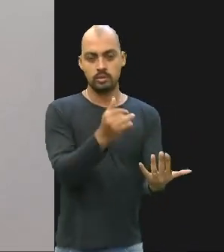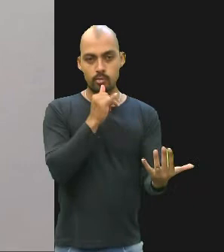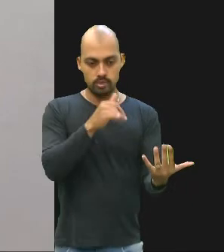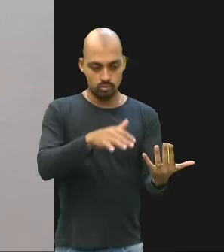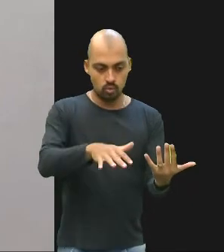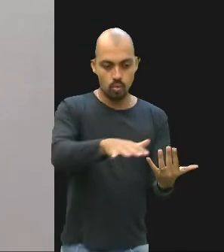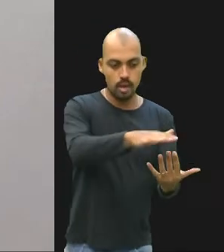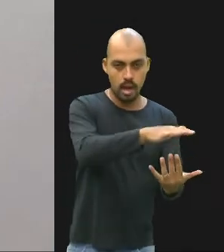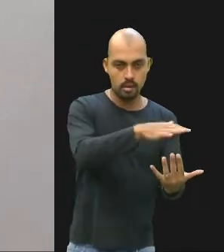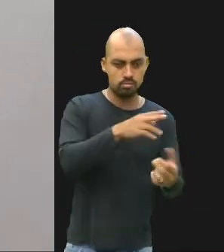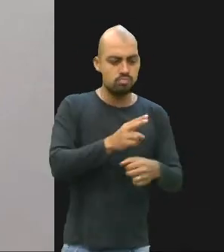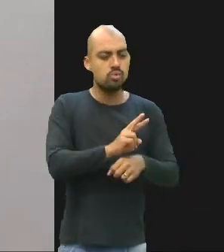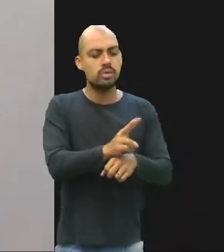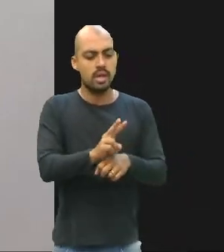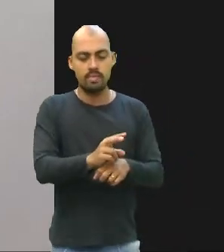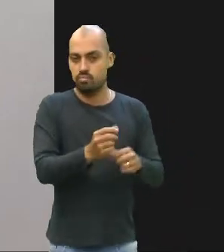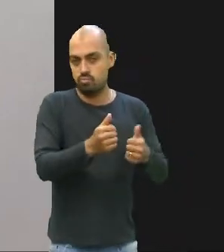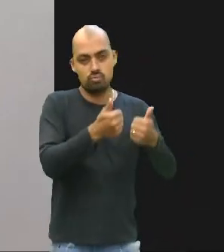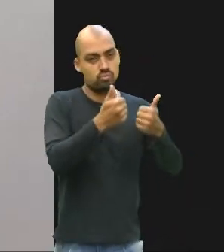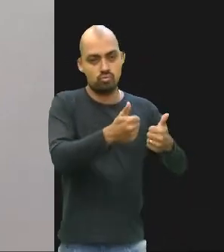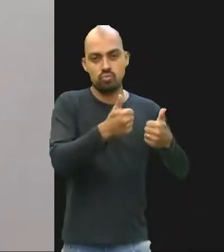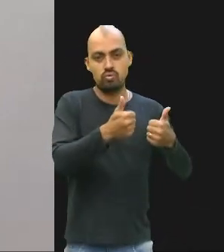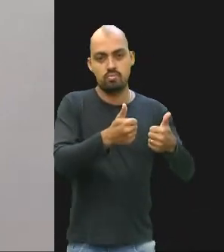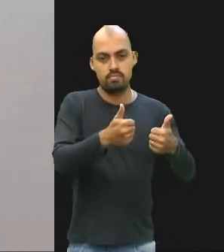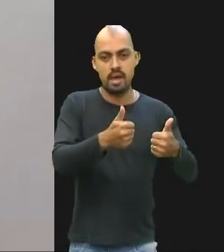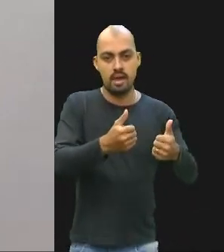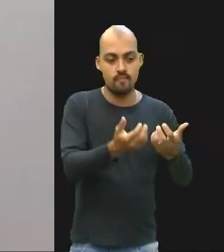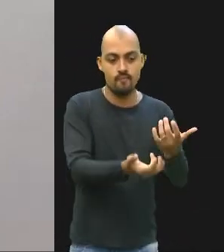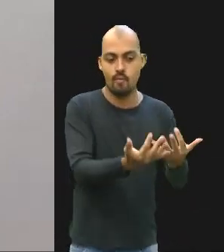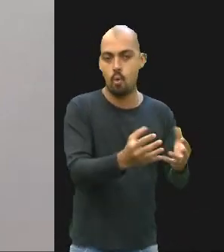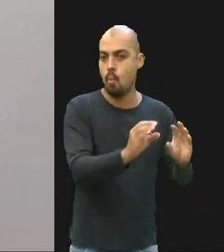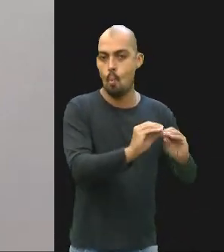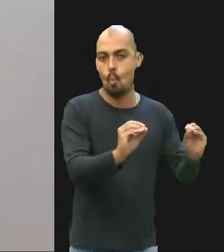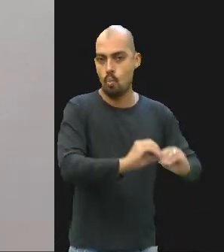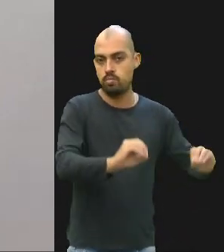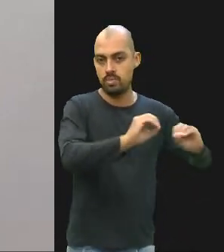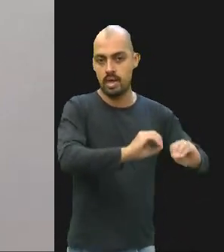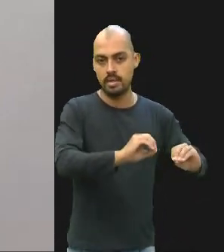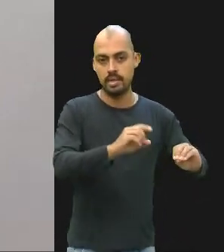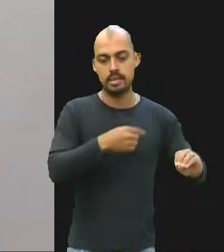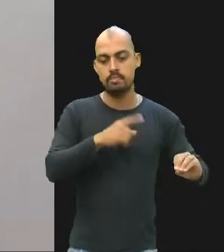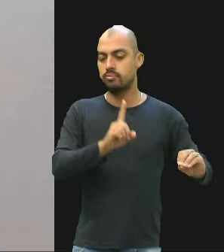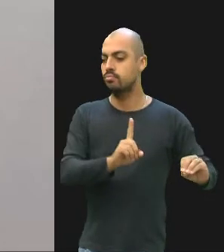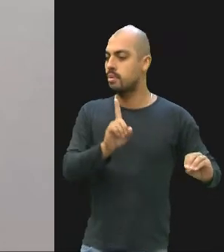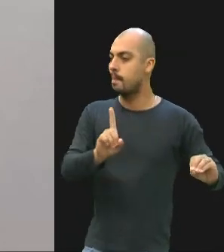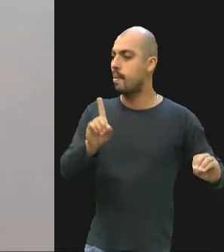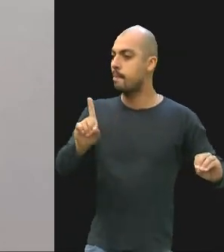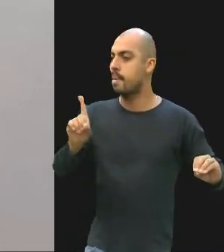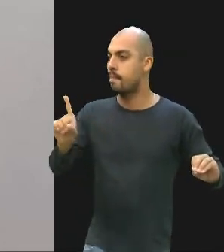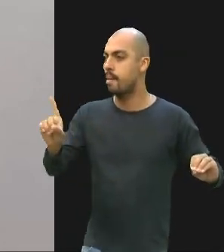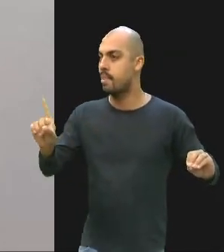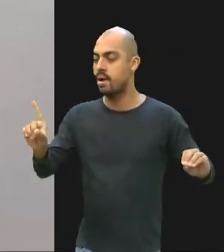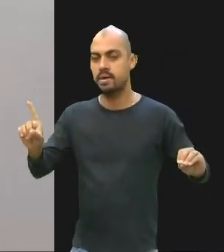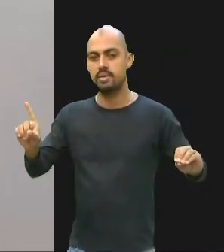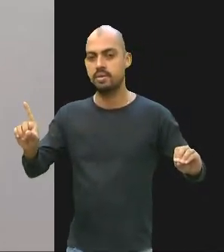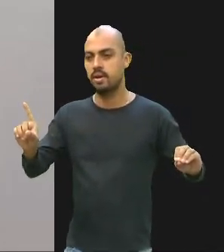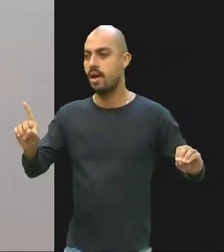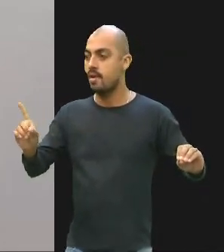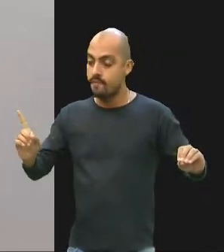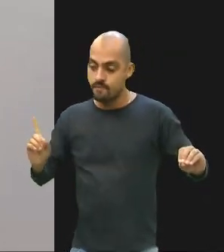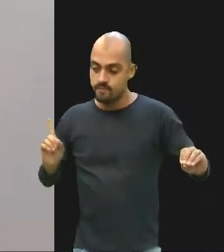passava por uma área para fazer monitoramento e estava tudo bem, não tinha pego fogo até o momento, e, de repente, quando a gente voltava